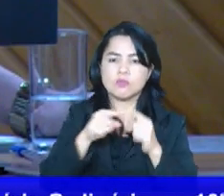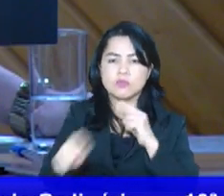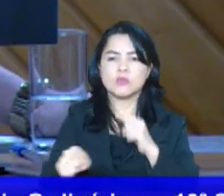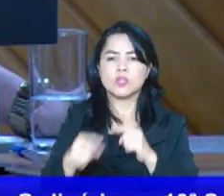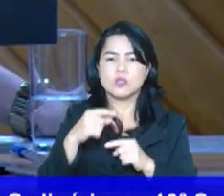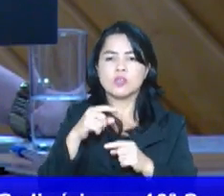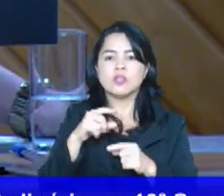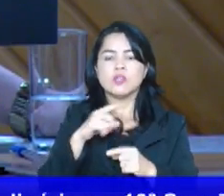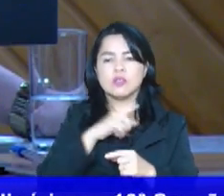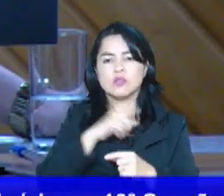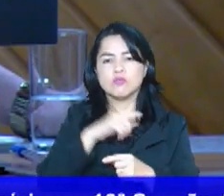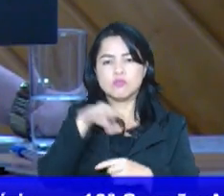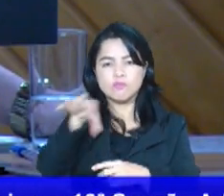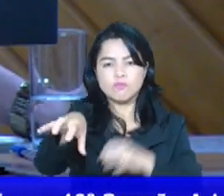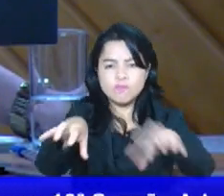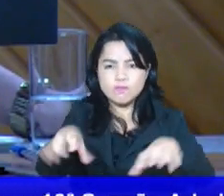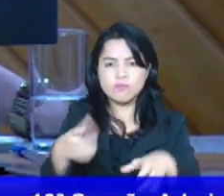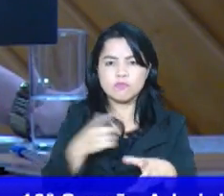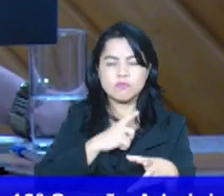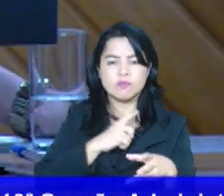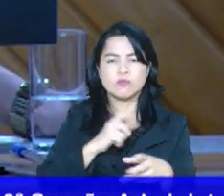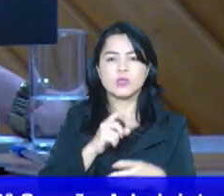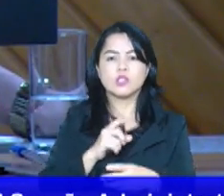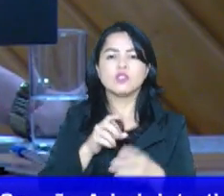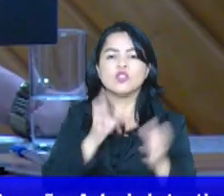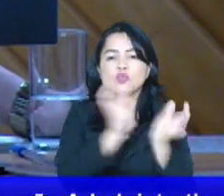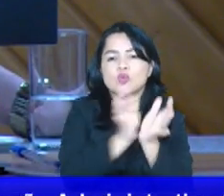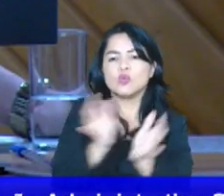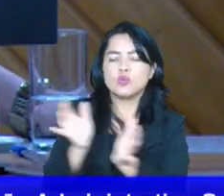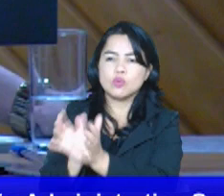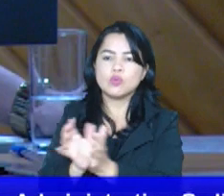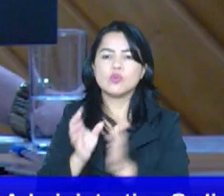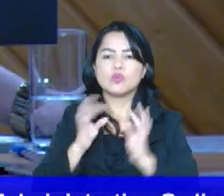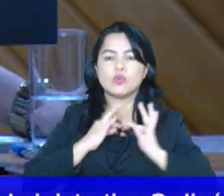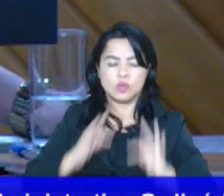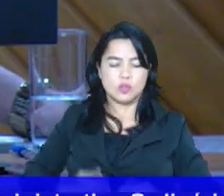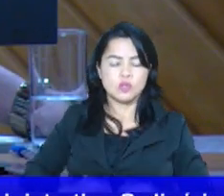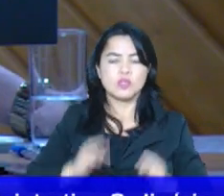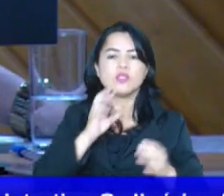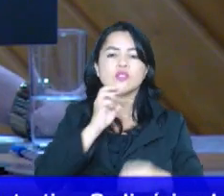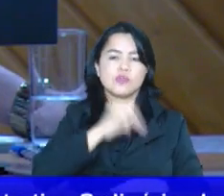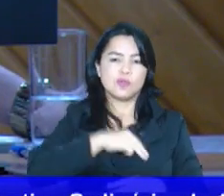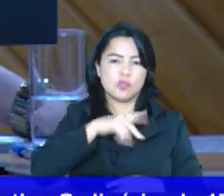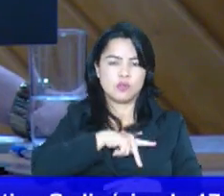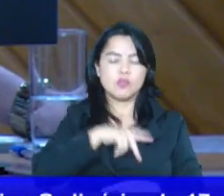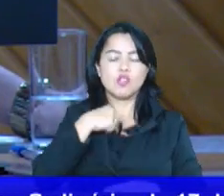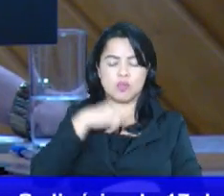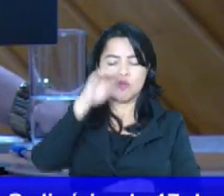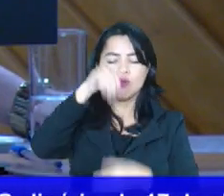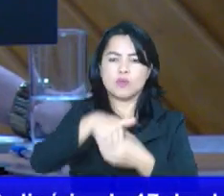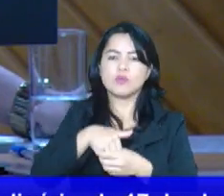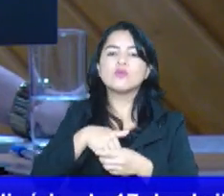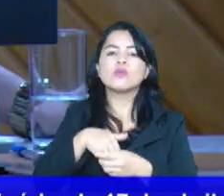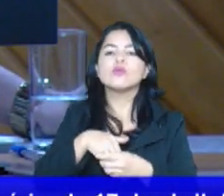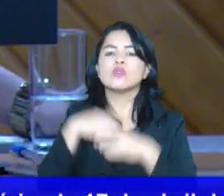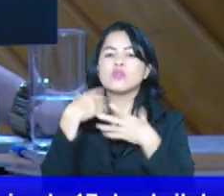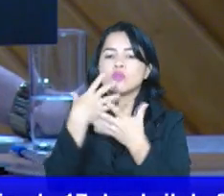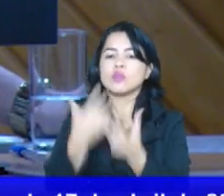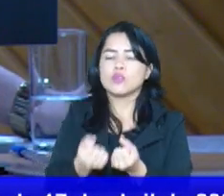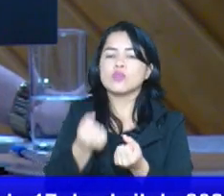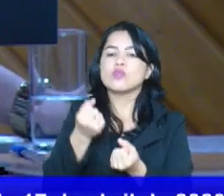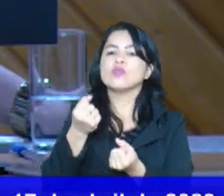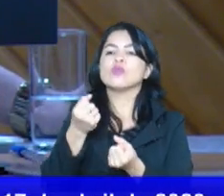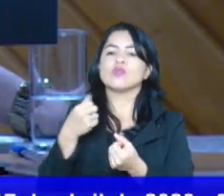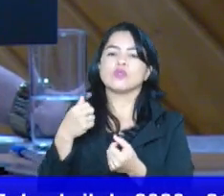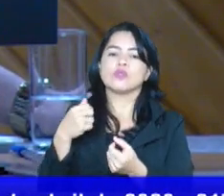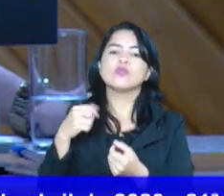consonância com os pareceres da Unidade Técnica e do Ministério Público Eleitoral, voto pela aprovação com ressalvas das contas